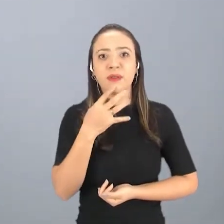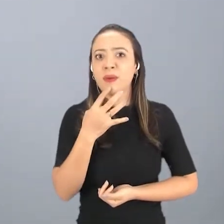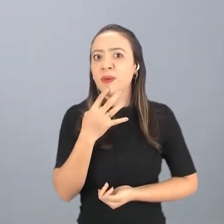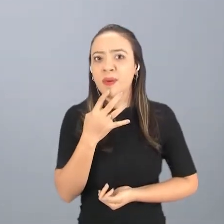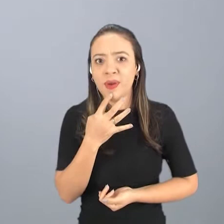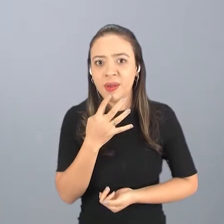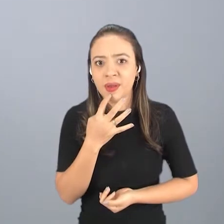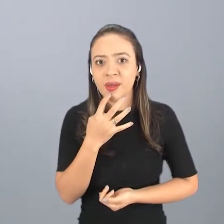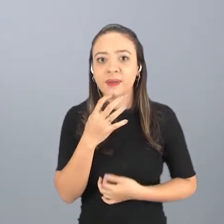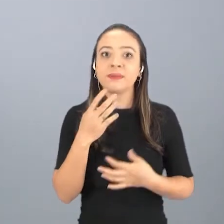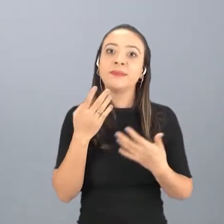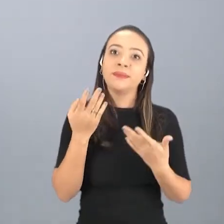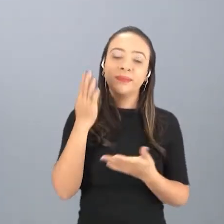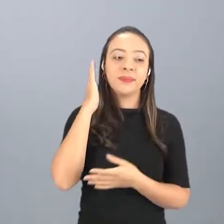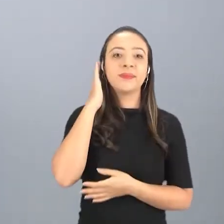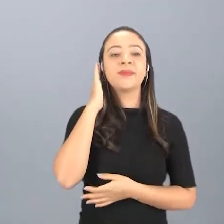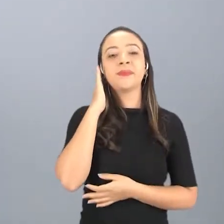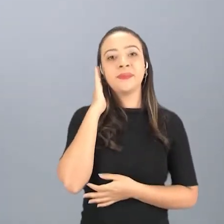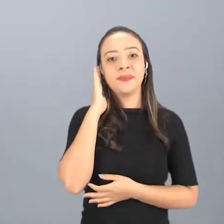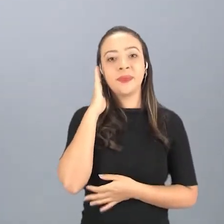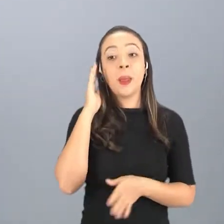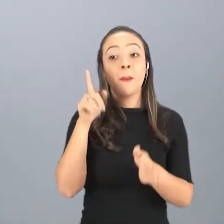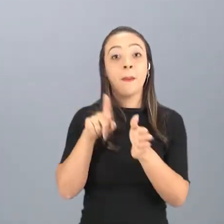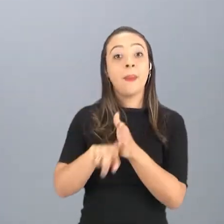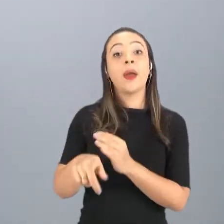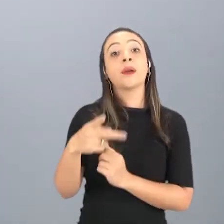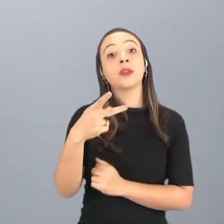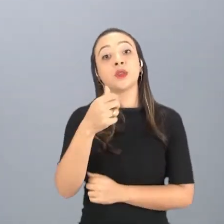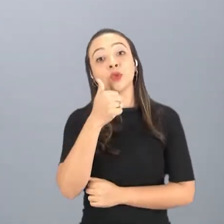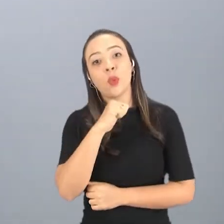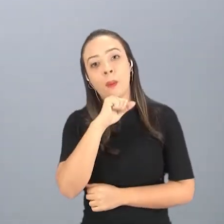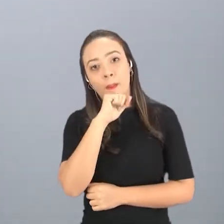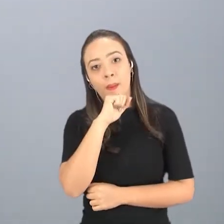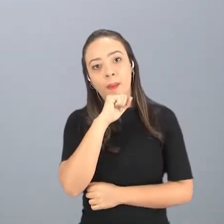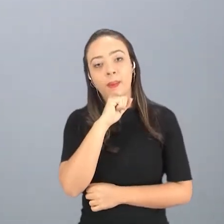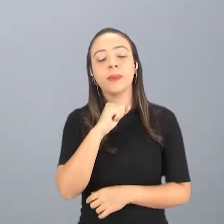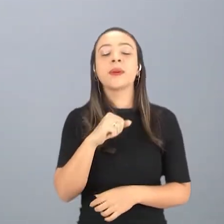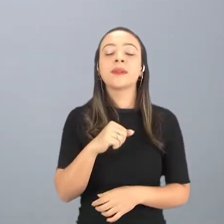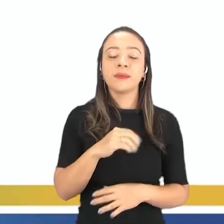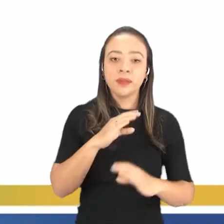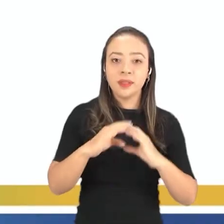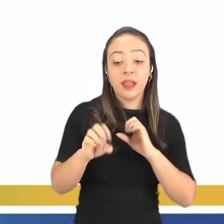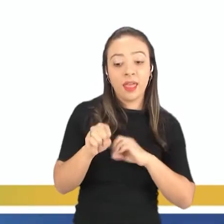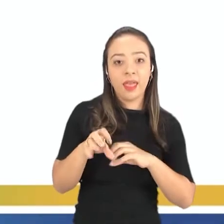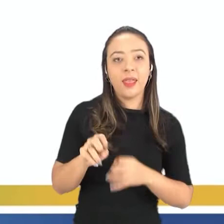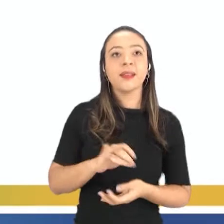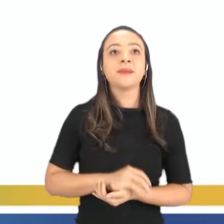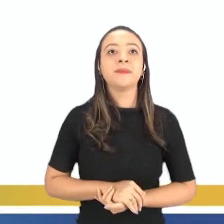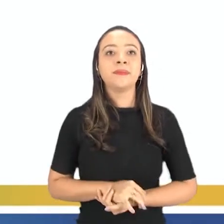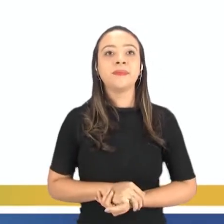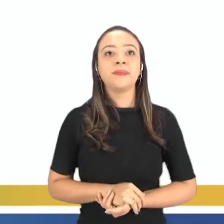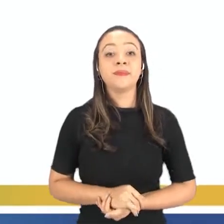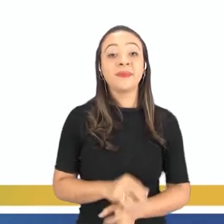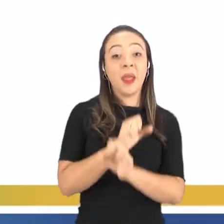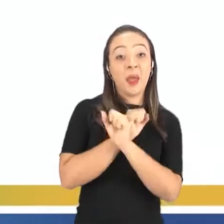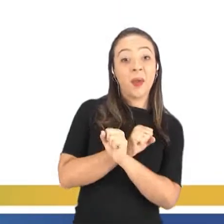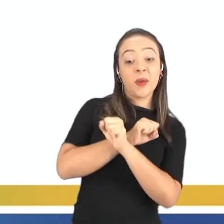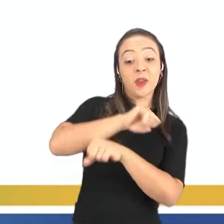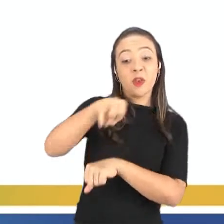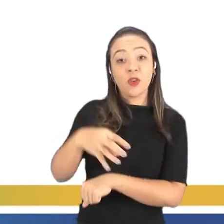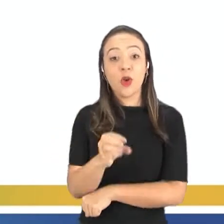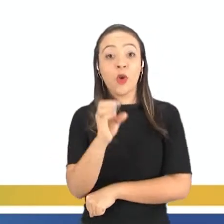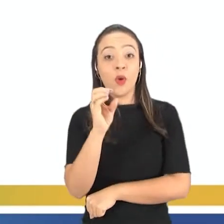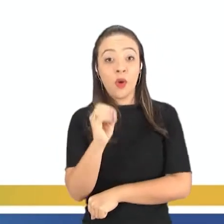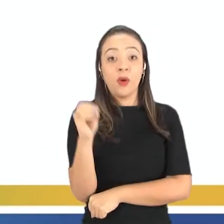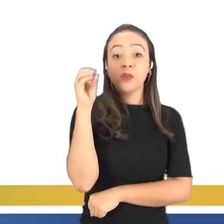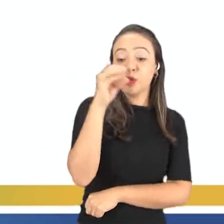ouviu ainda, pergunte à sua mãe ou à sua avó que elas vão cantar para vocês. Escravos de Jó. Escravos